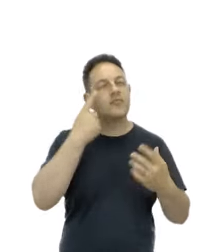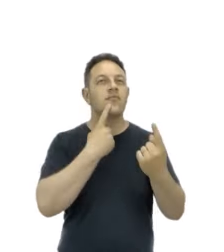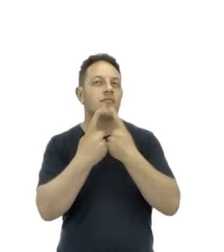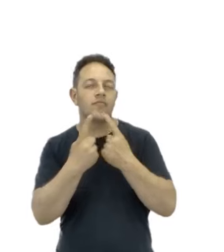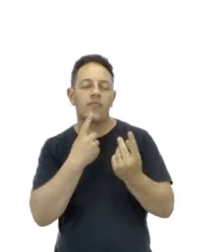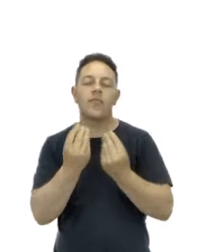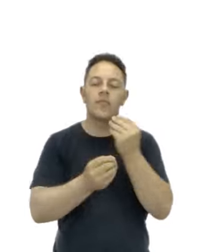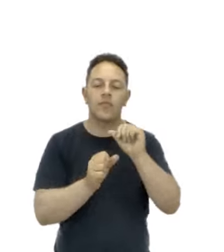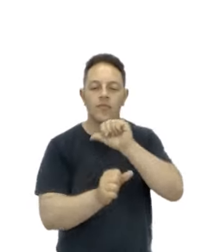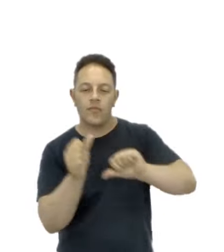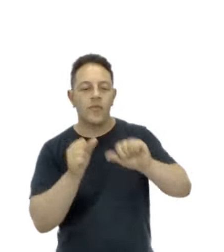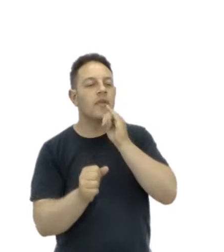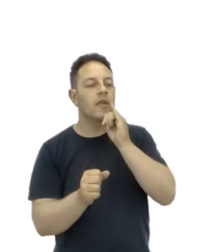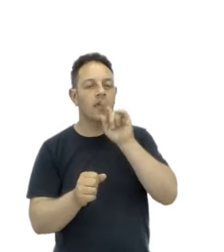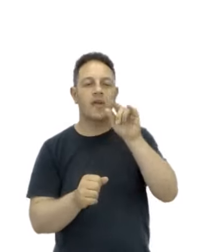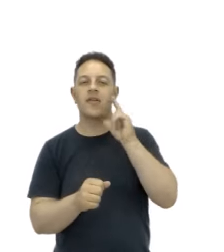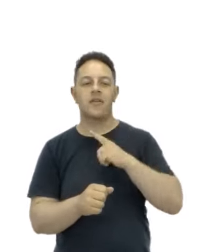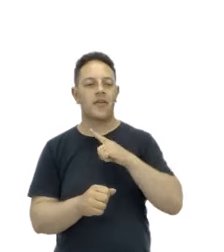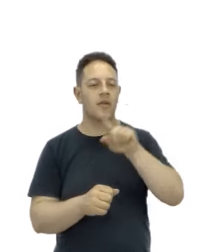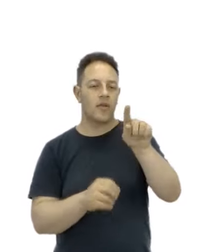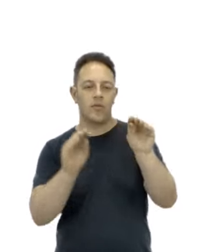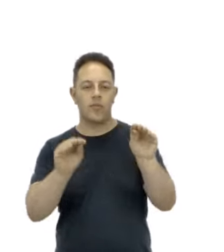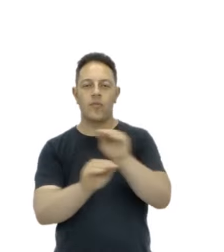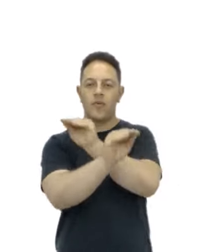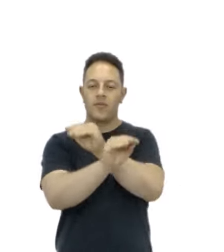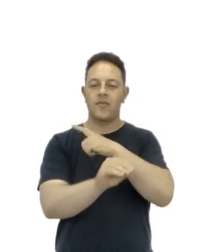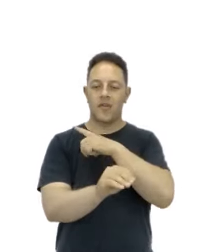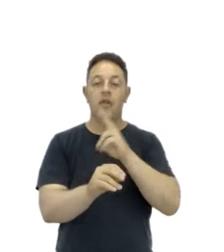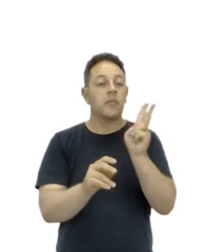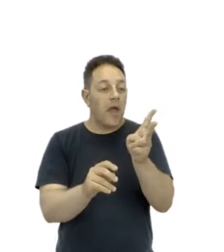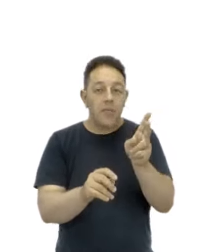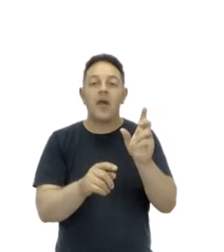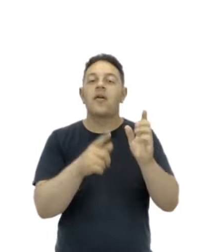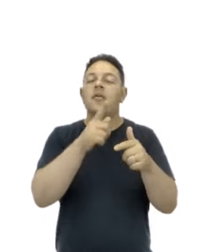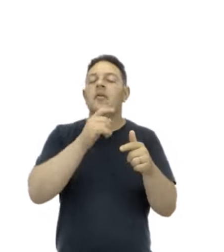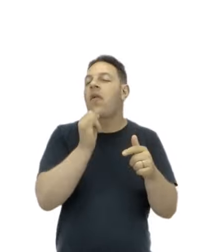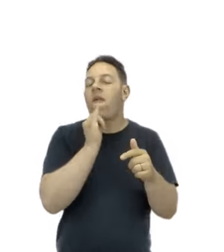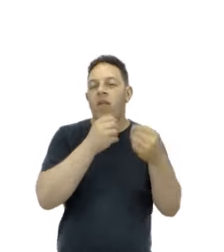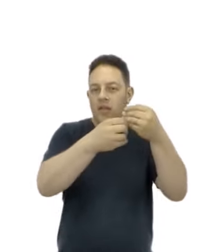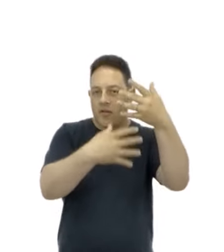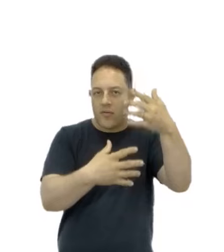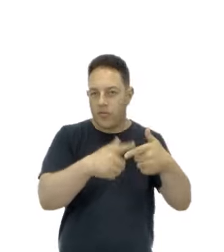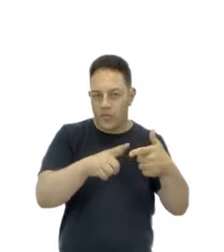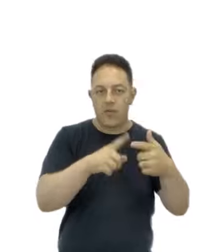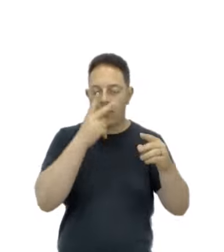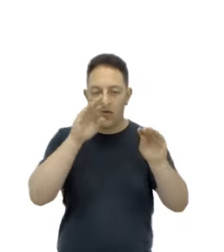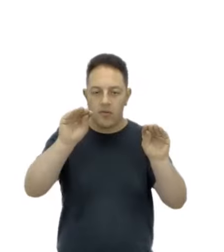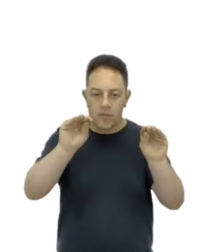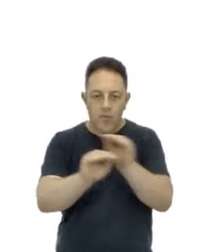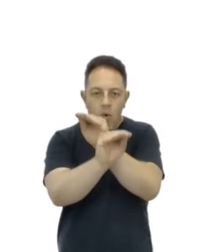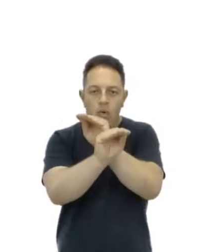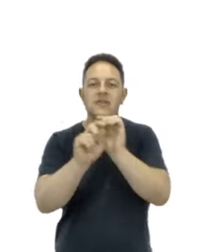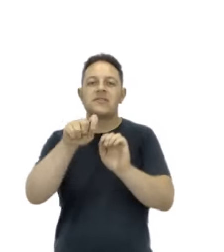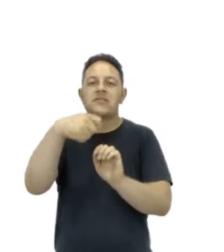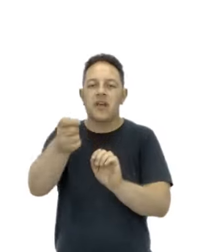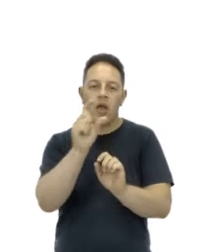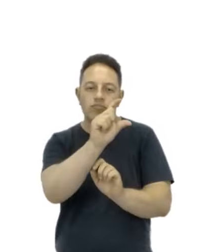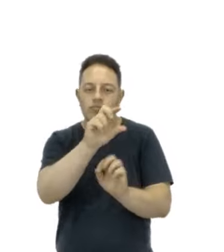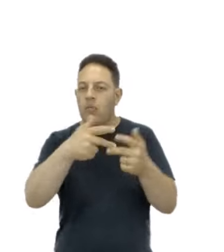a mudança do lugar da incógnita, ou seja, uma mesma situação-problema em que mudaremos o lugar